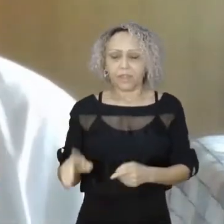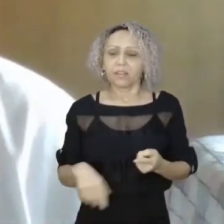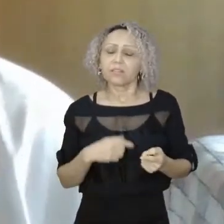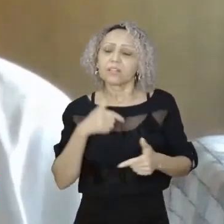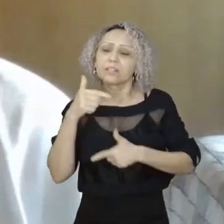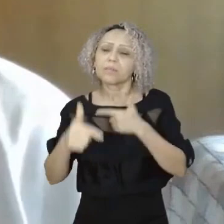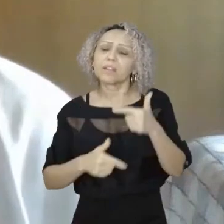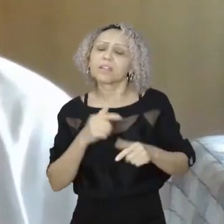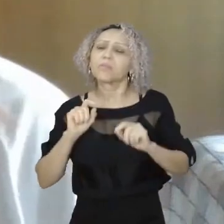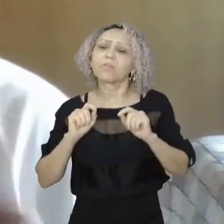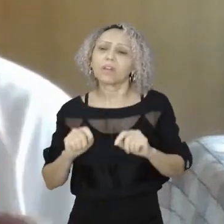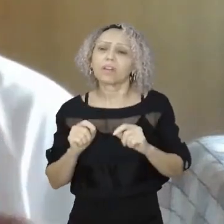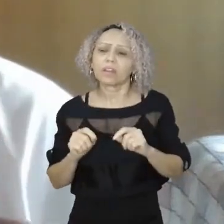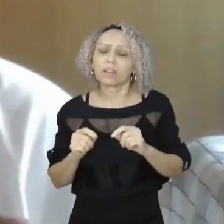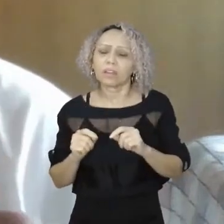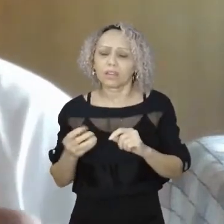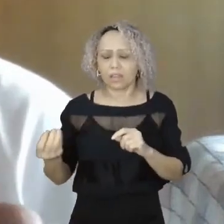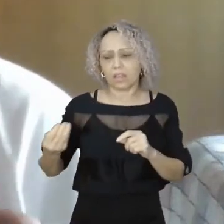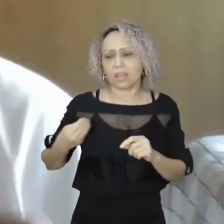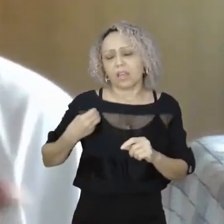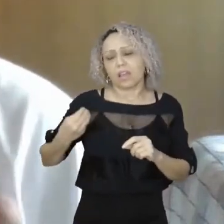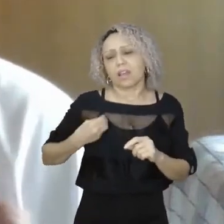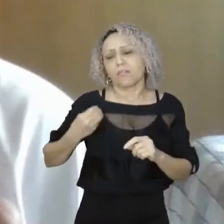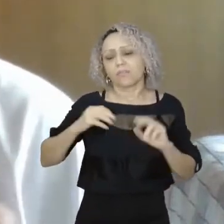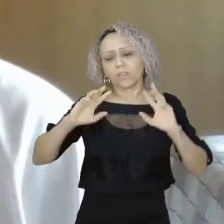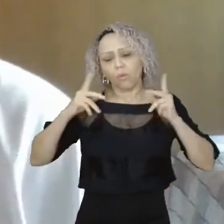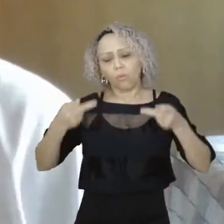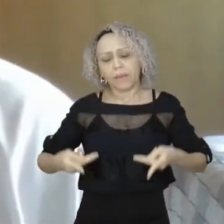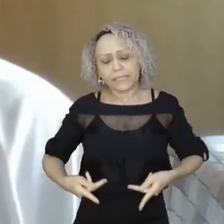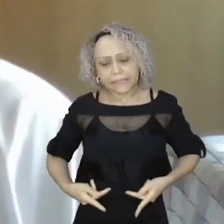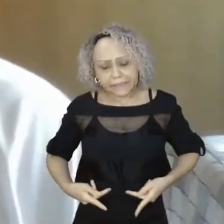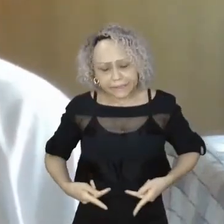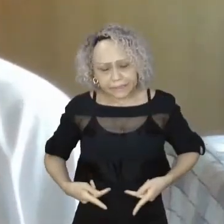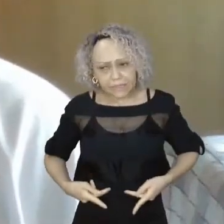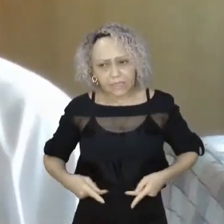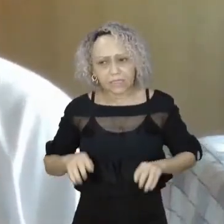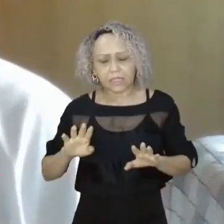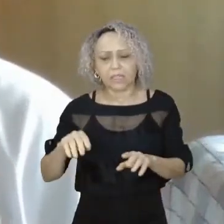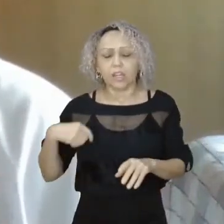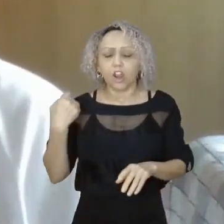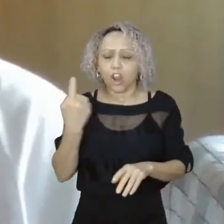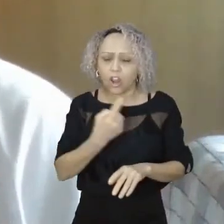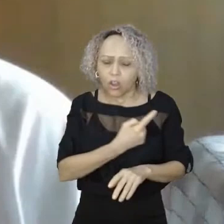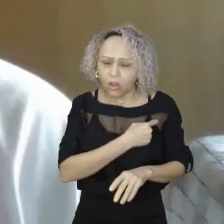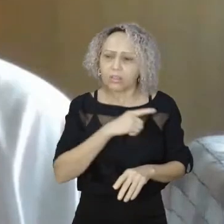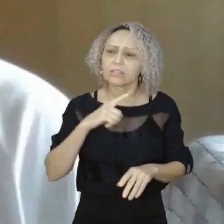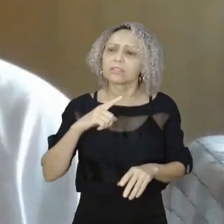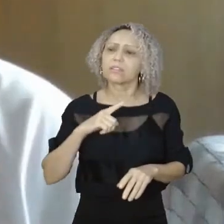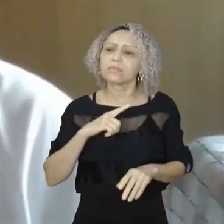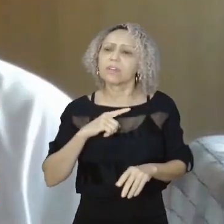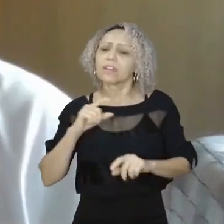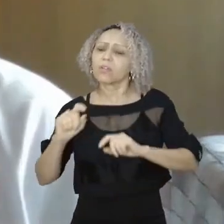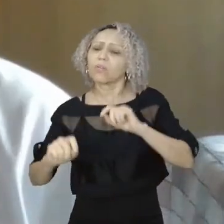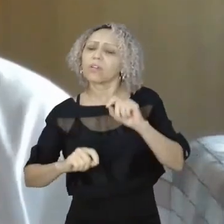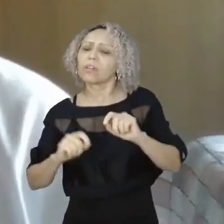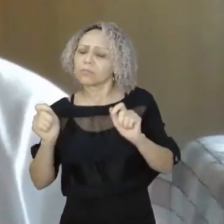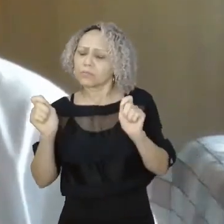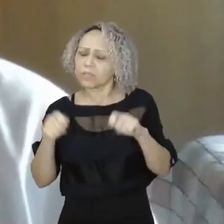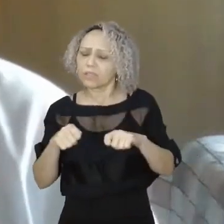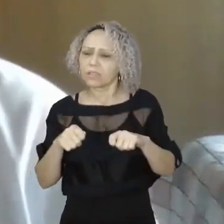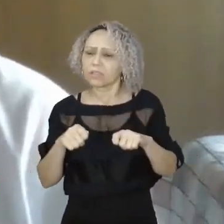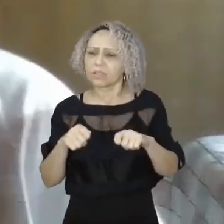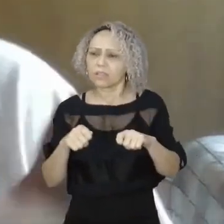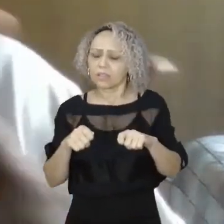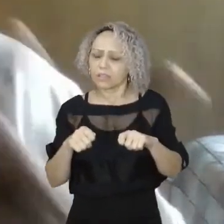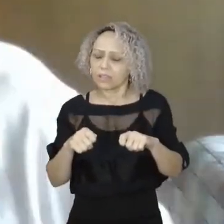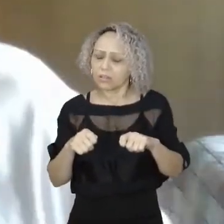foi a vida humana, ou seja, que nós tivéssemos a condição de